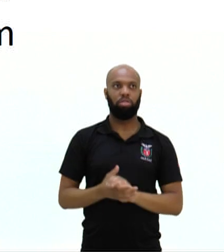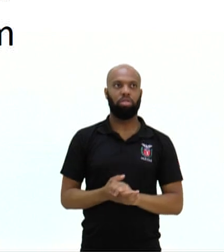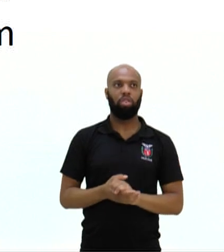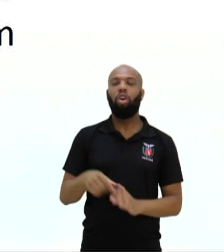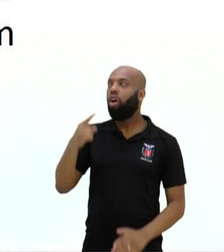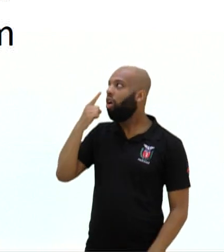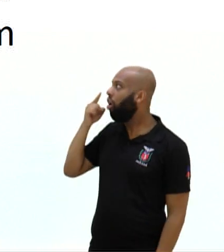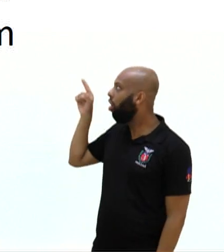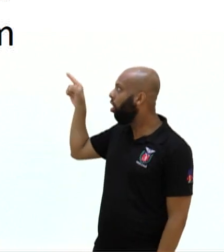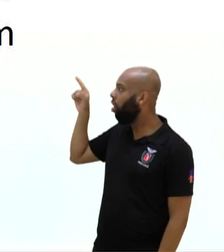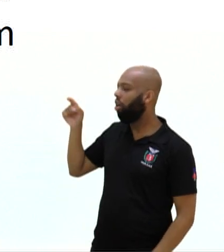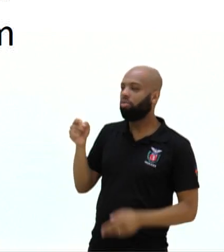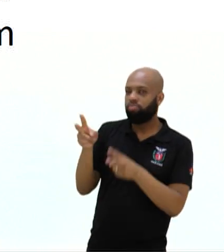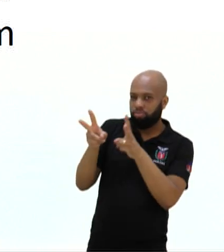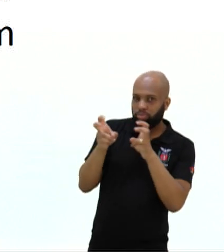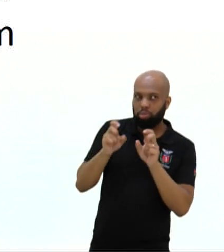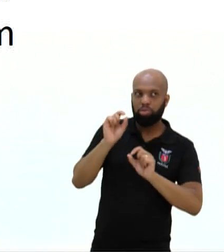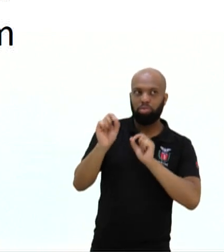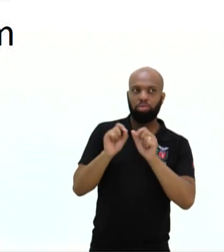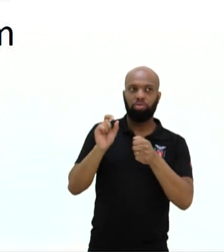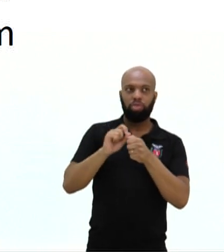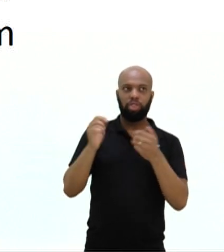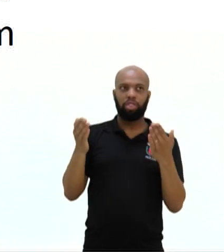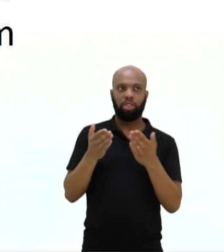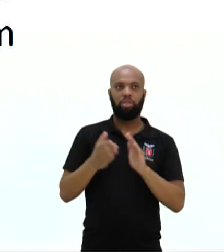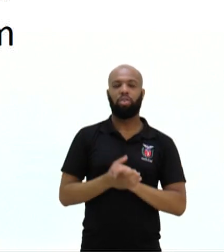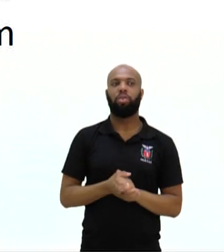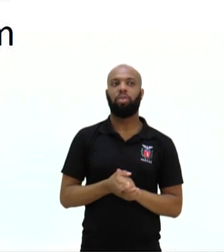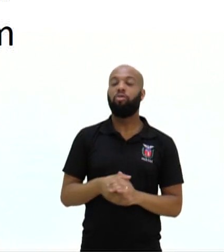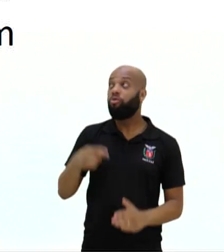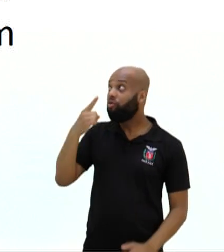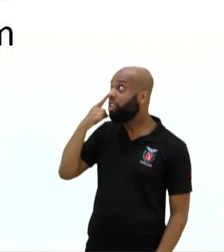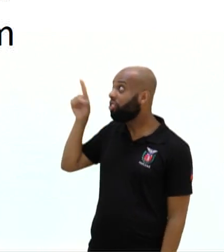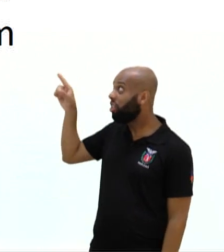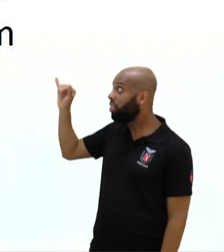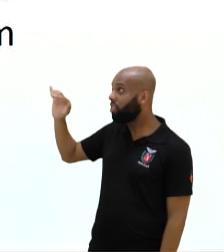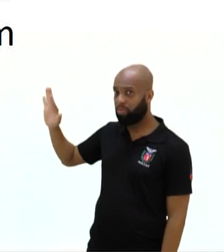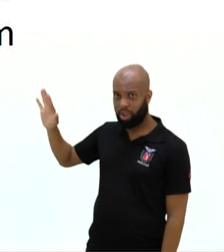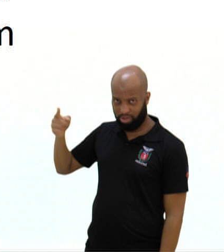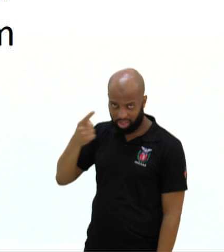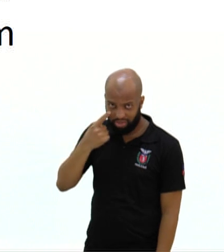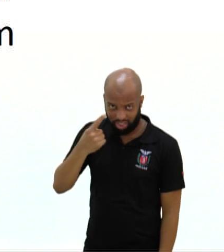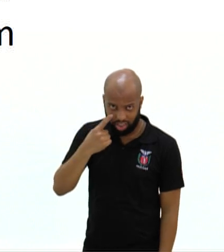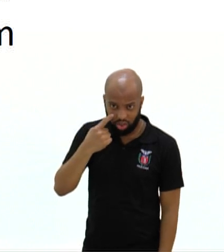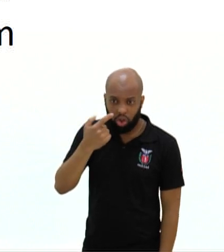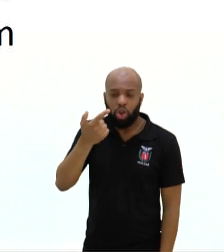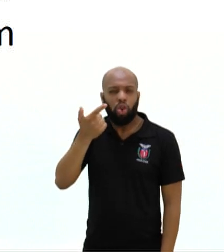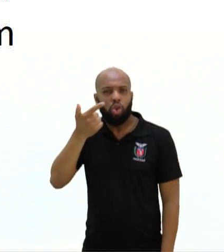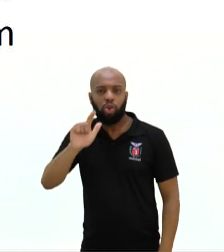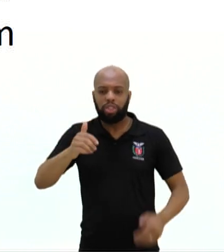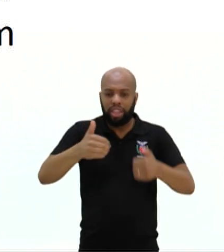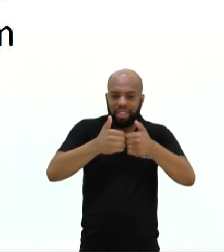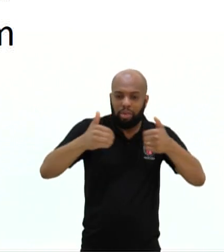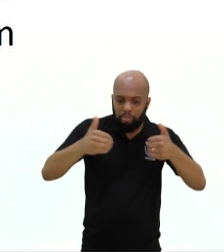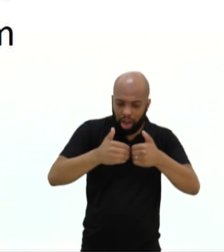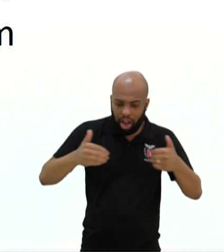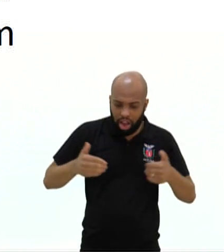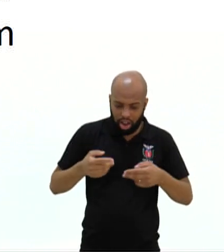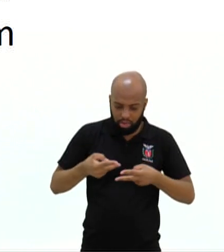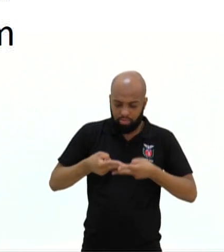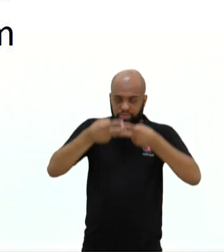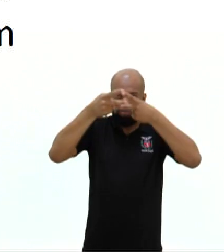esse prisma triangular e o que a gente vai fazer com ele agora. Olhem lá, eu consigo decompor esse prisma em,